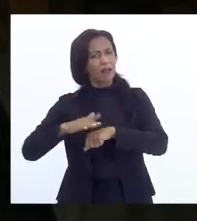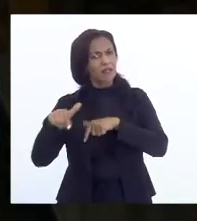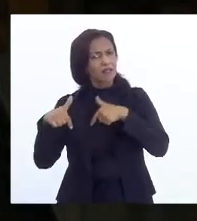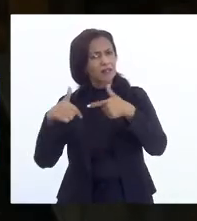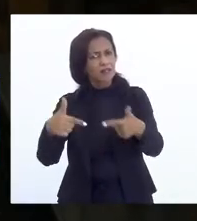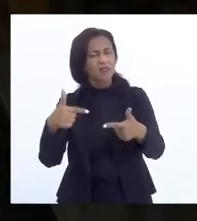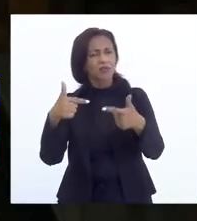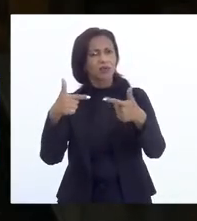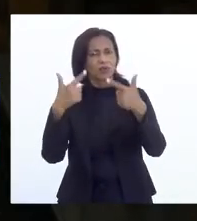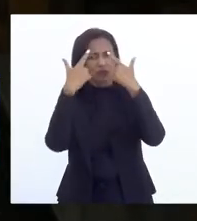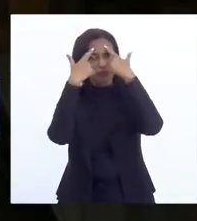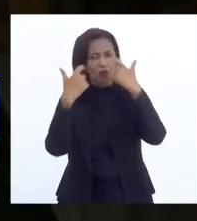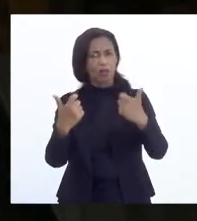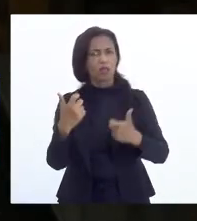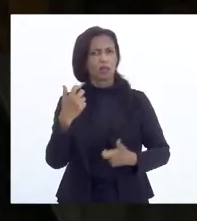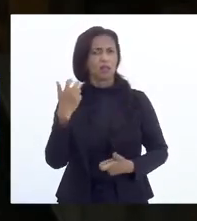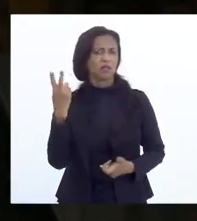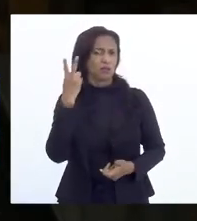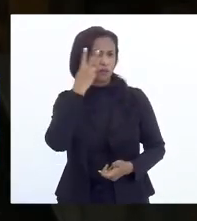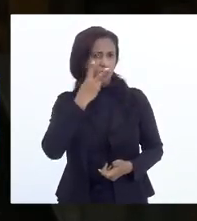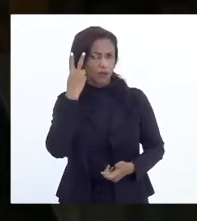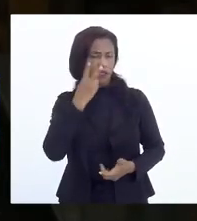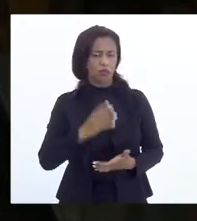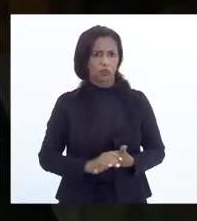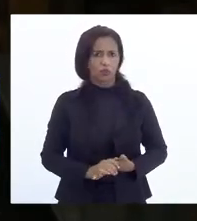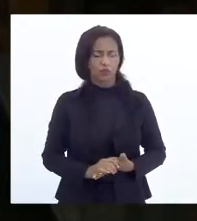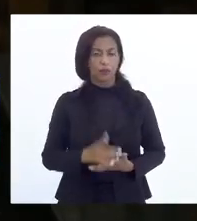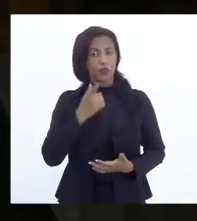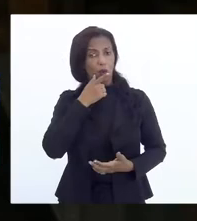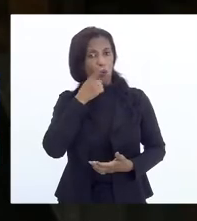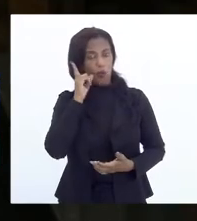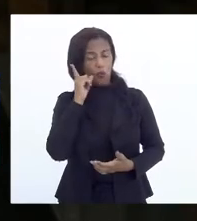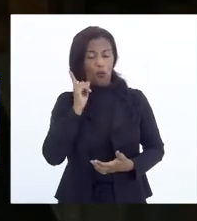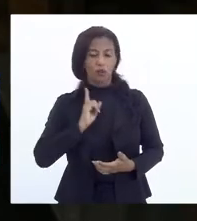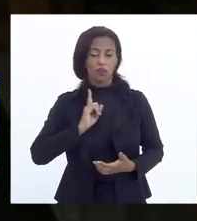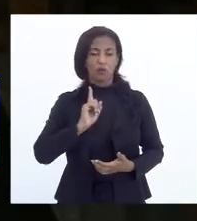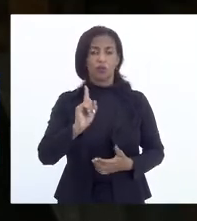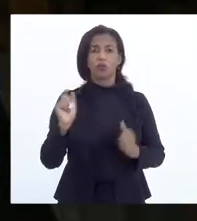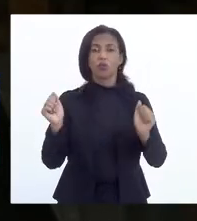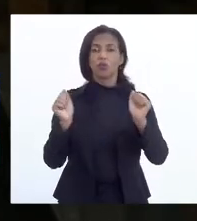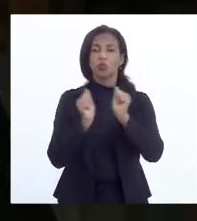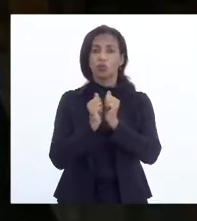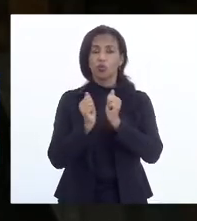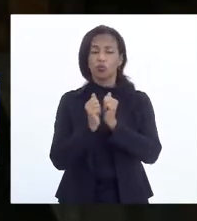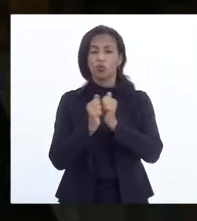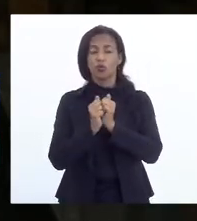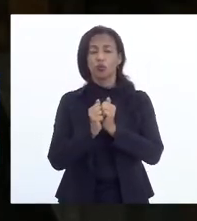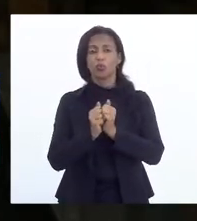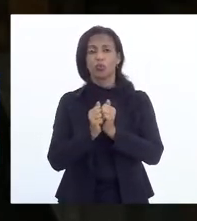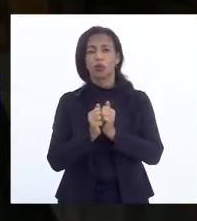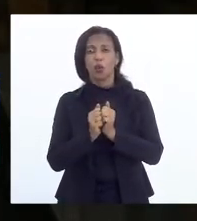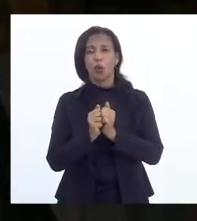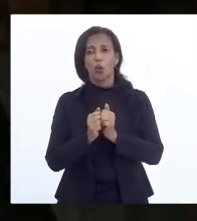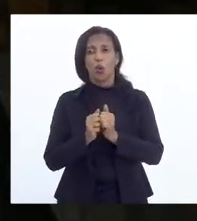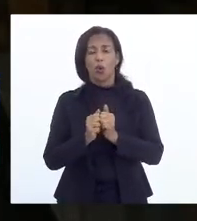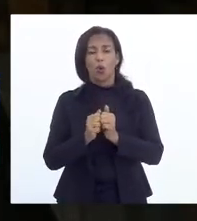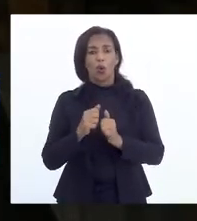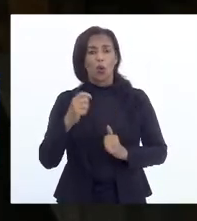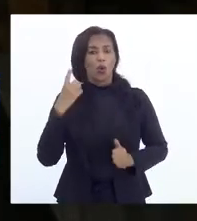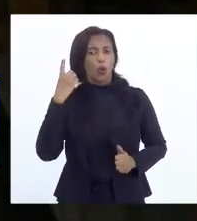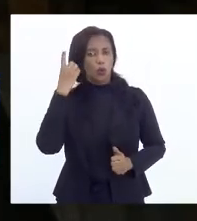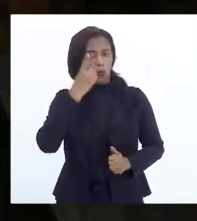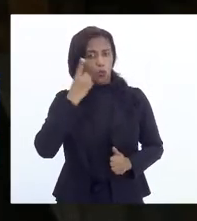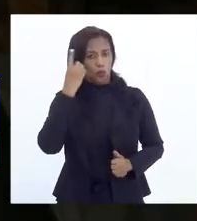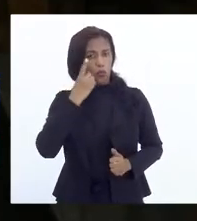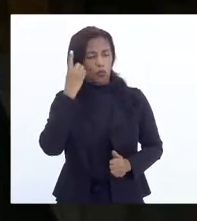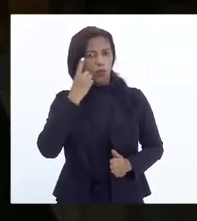desse vereador. Eu estive, no dia de ontem, como presidente da Frente Parlamentar em defesa da saúde mental e da